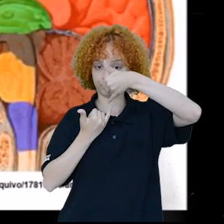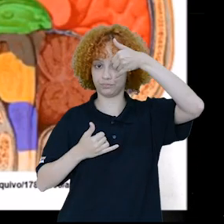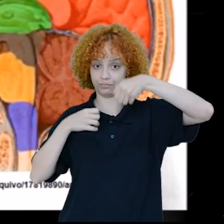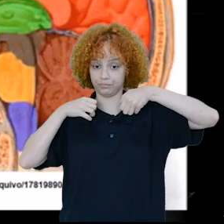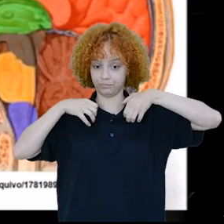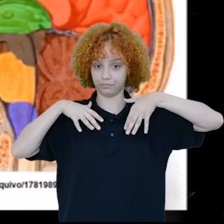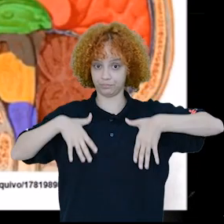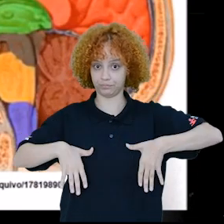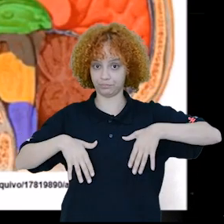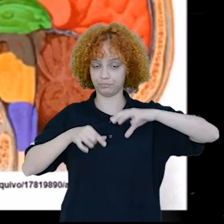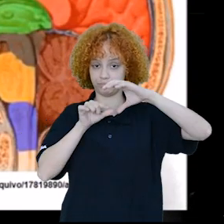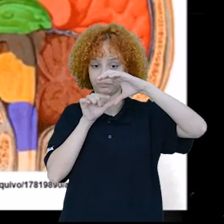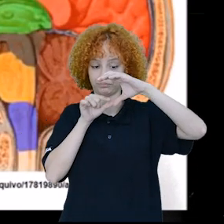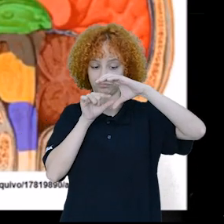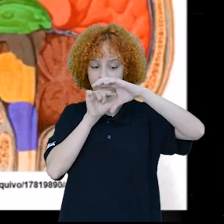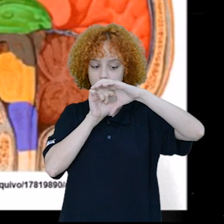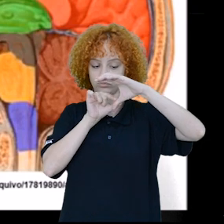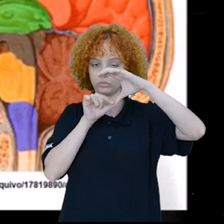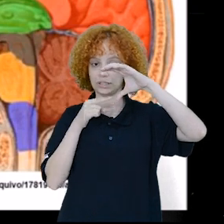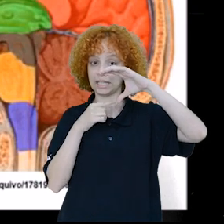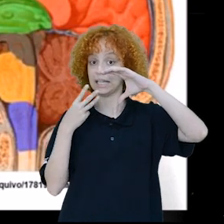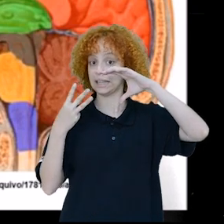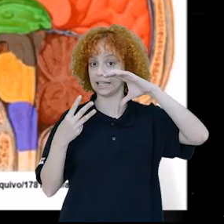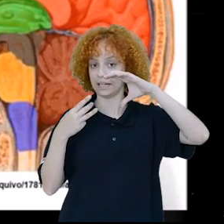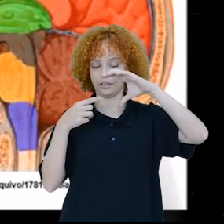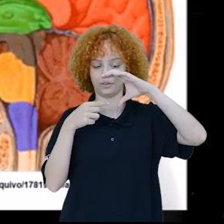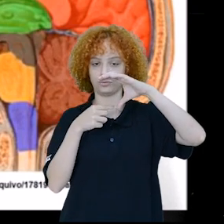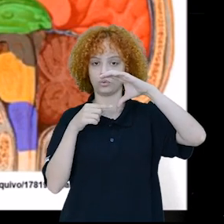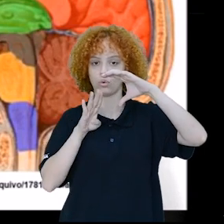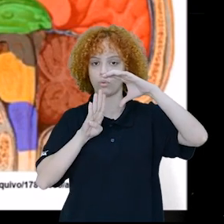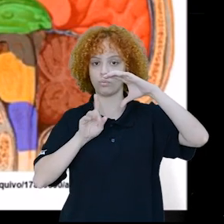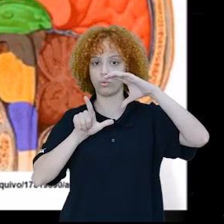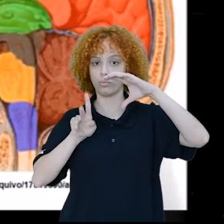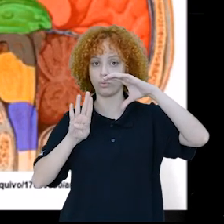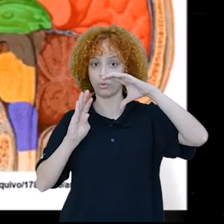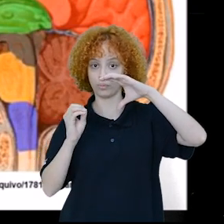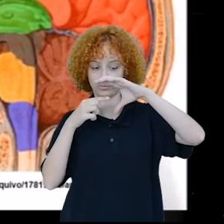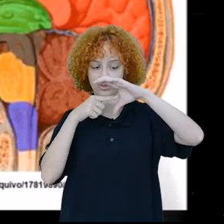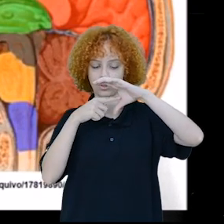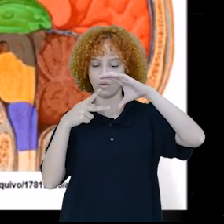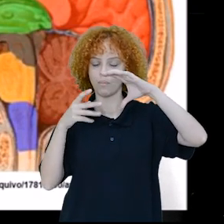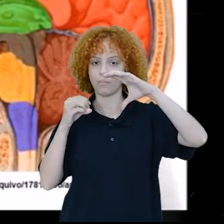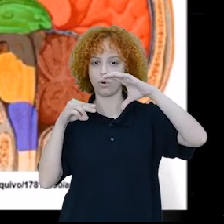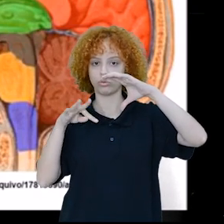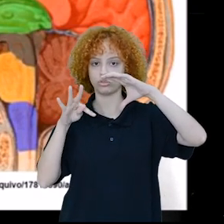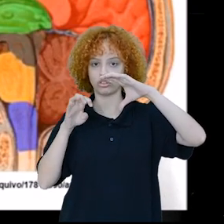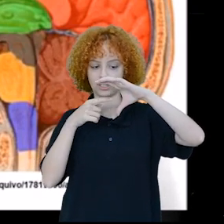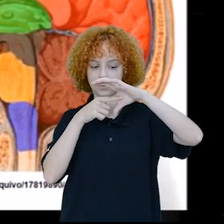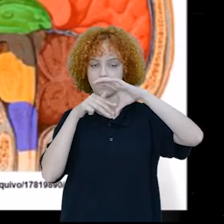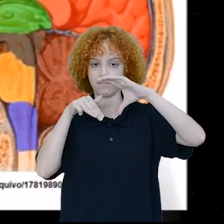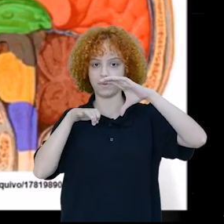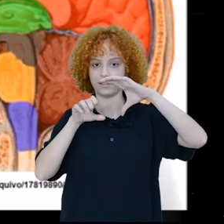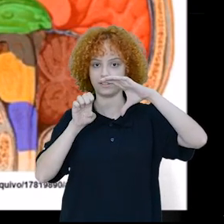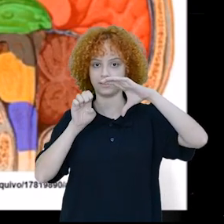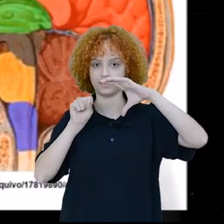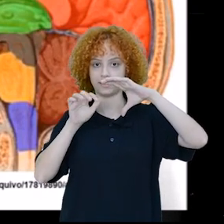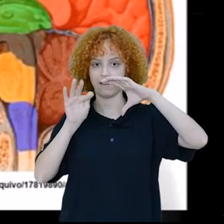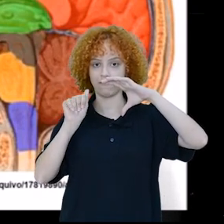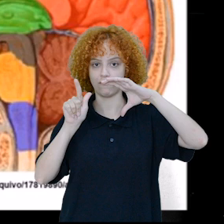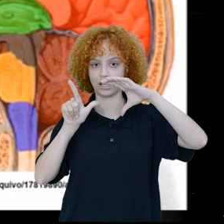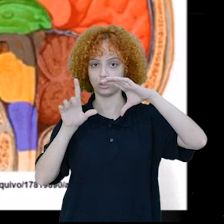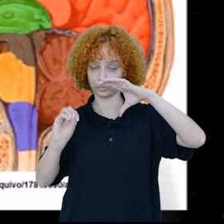central se divide em tronco encefálico, que possui 3 estruturas: o bulbo, a ponte e o